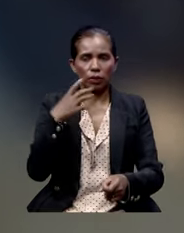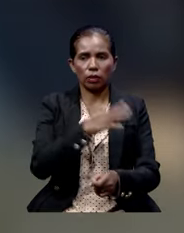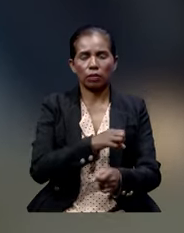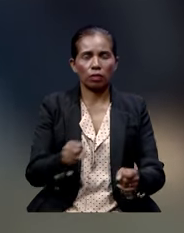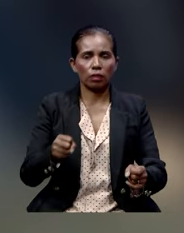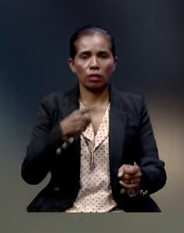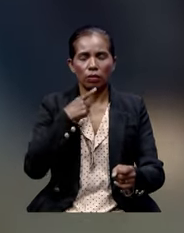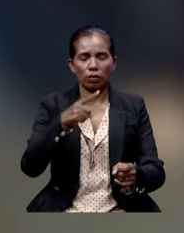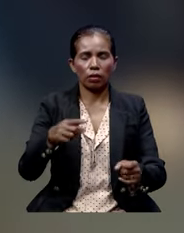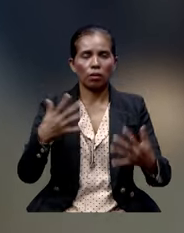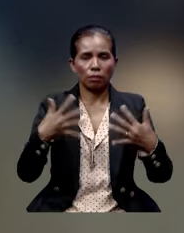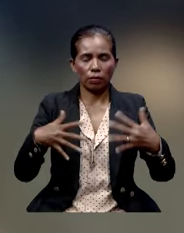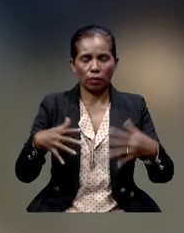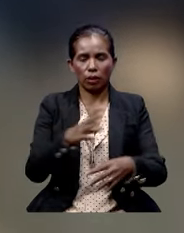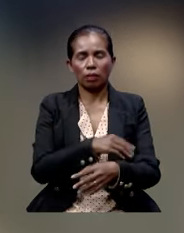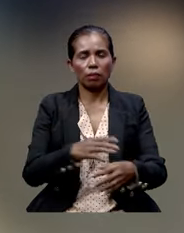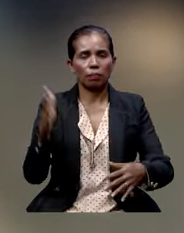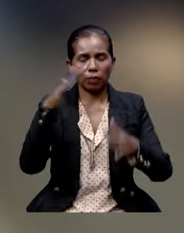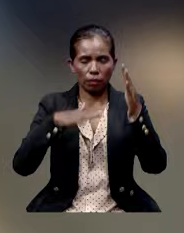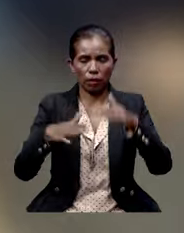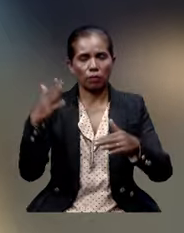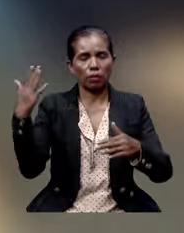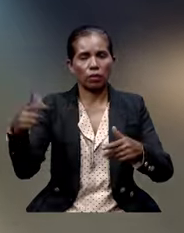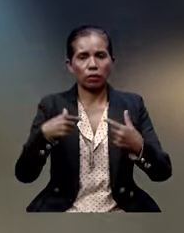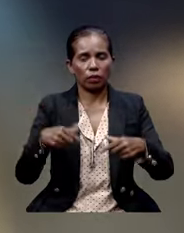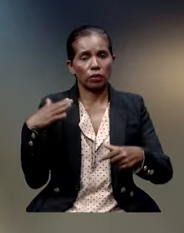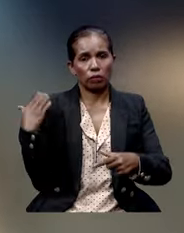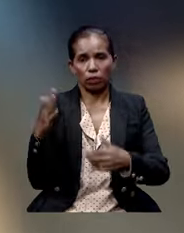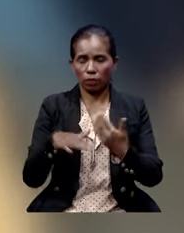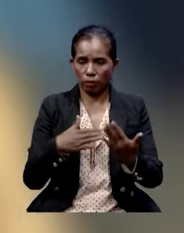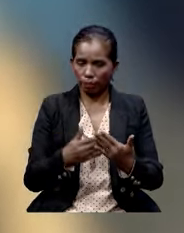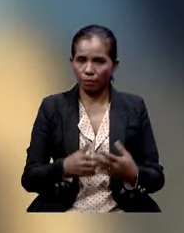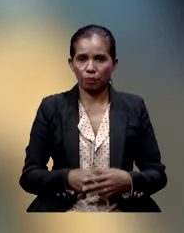atuasyon ba konfronto entre zoven sira. Adere Tsimenez, Luciano Amaral, ZMN.